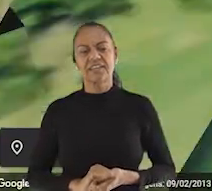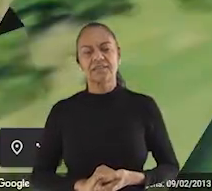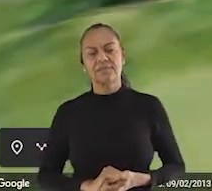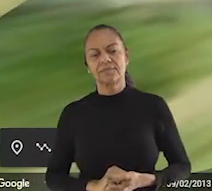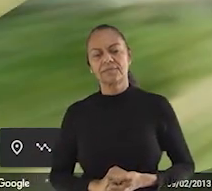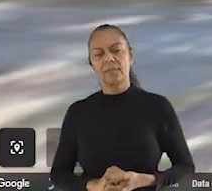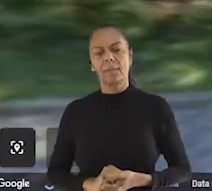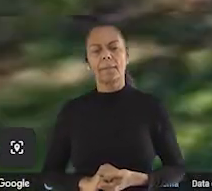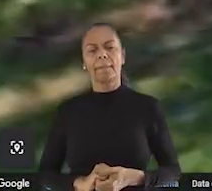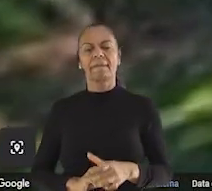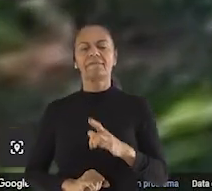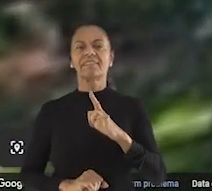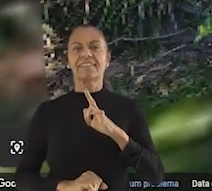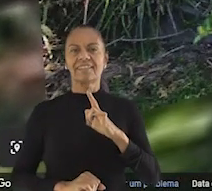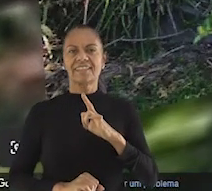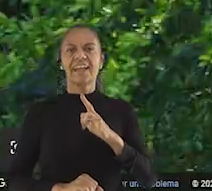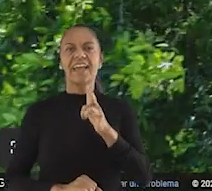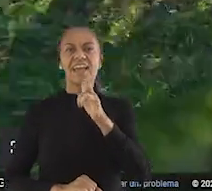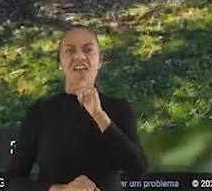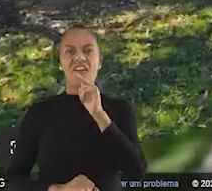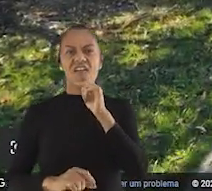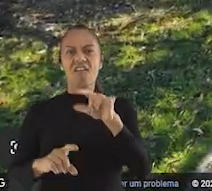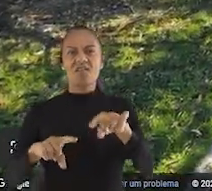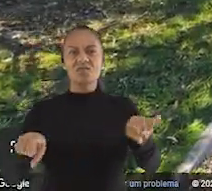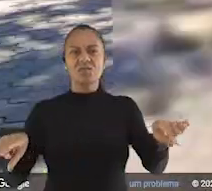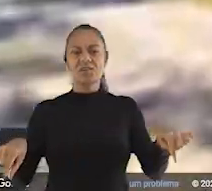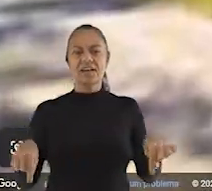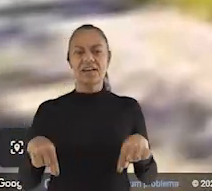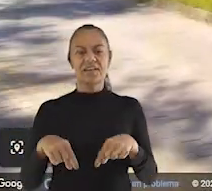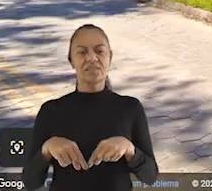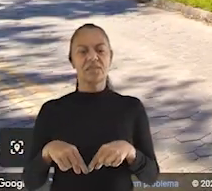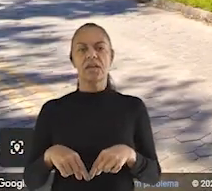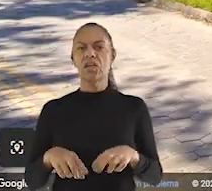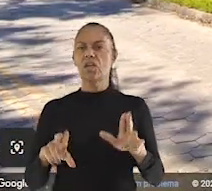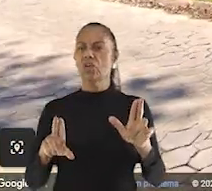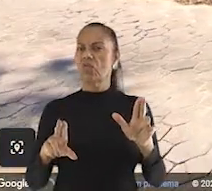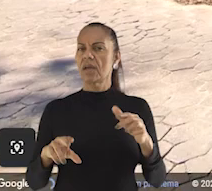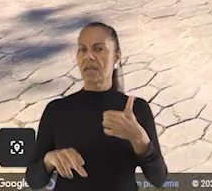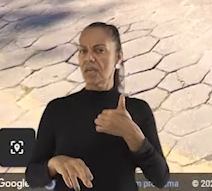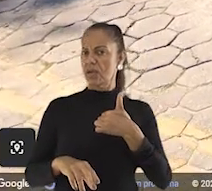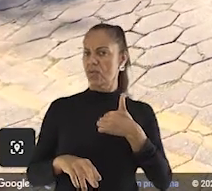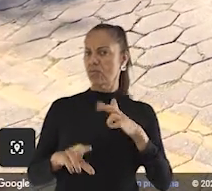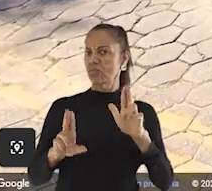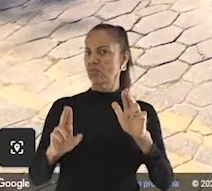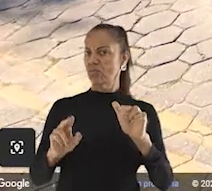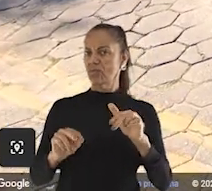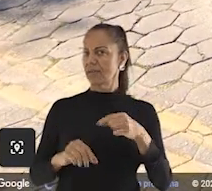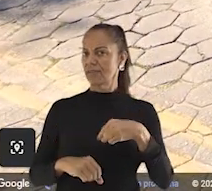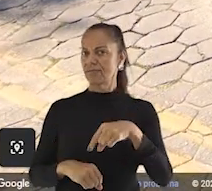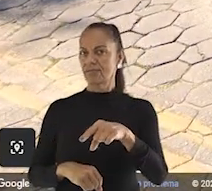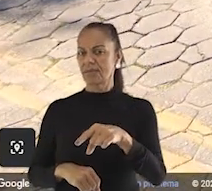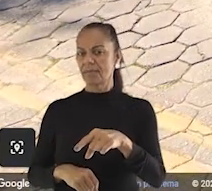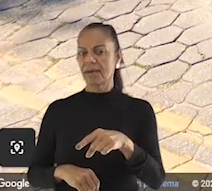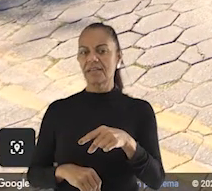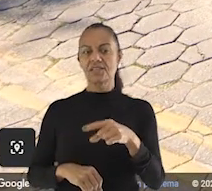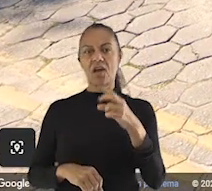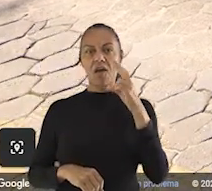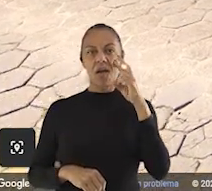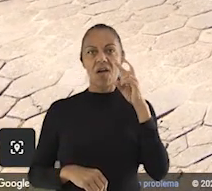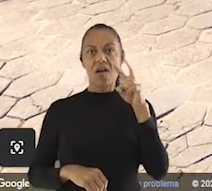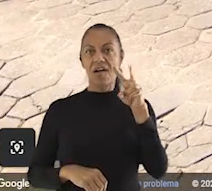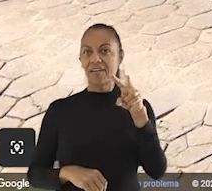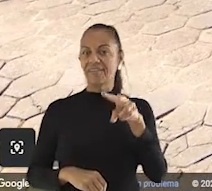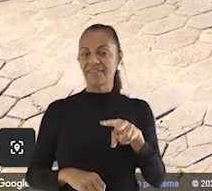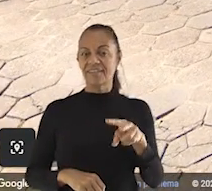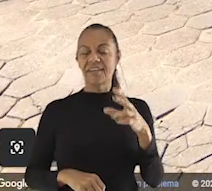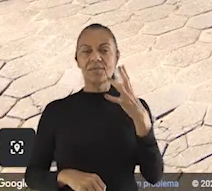Dentro da Universidade Federal tem um lago. Eu particularmente nunca fui lá, mas é bem